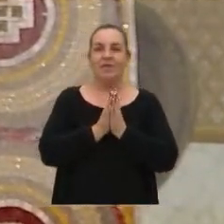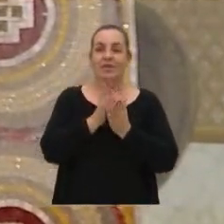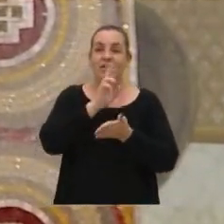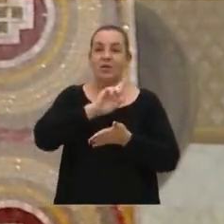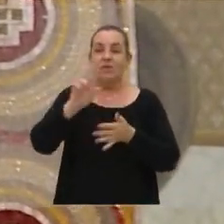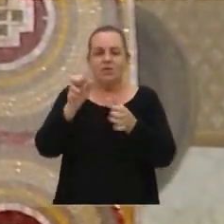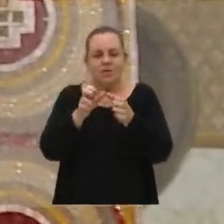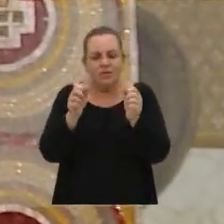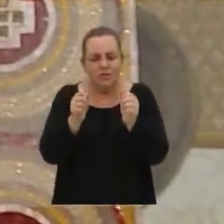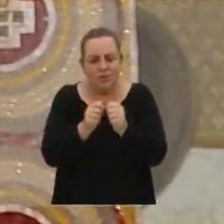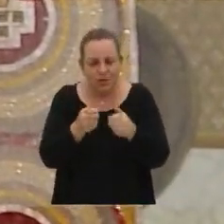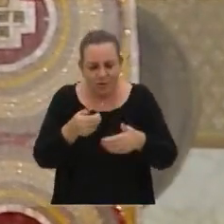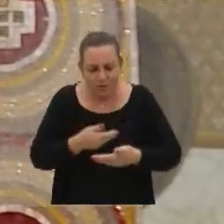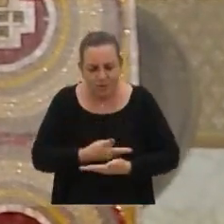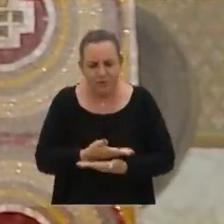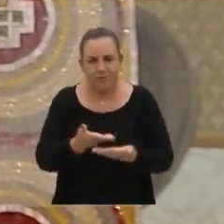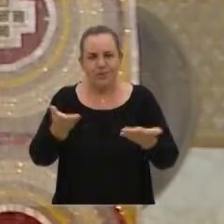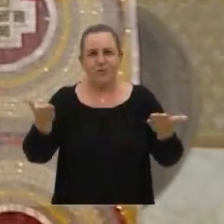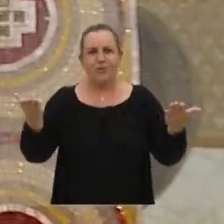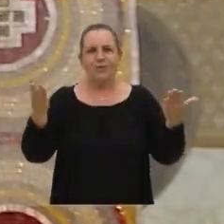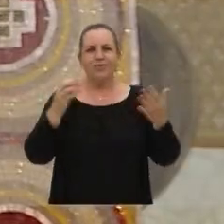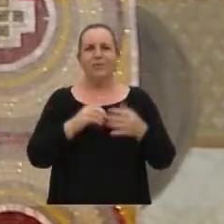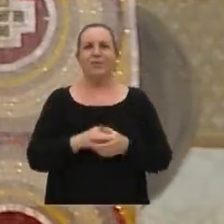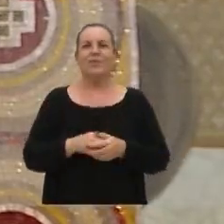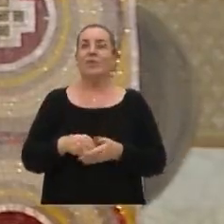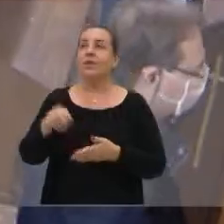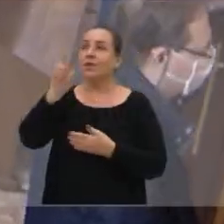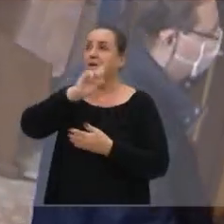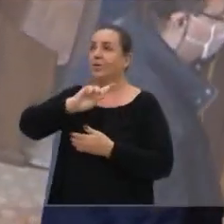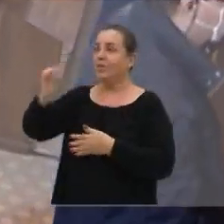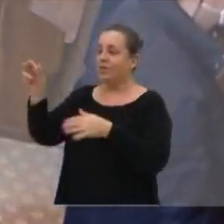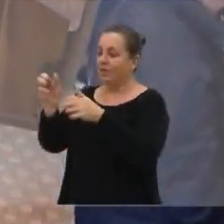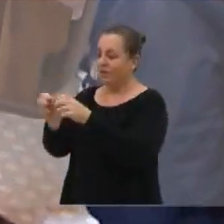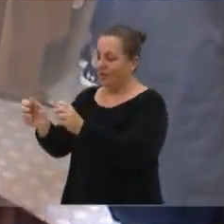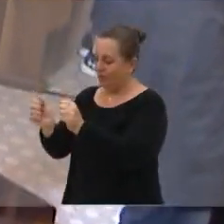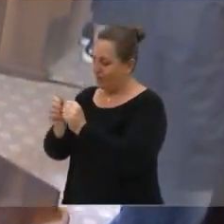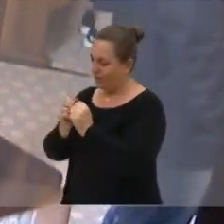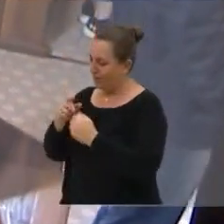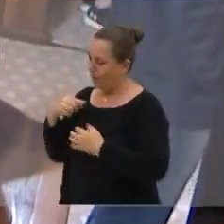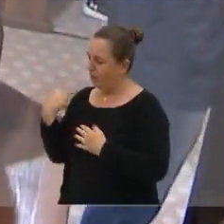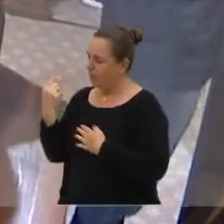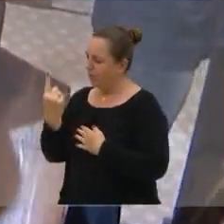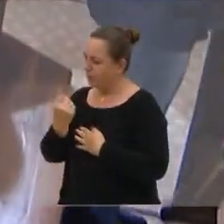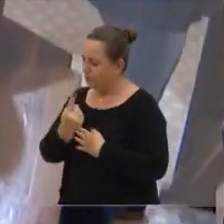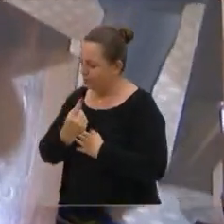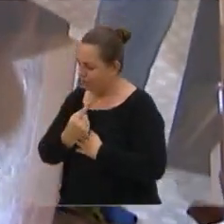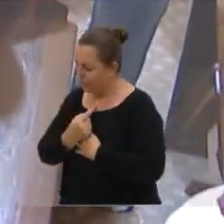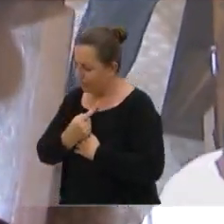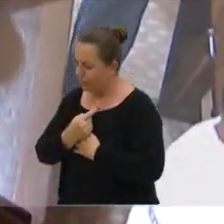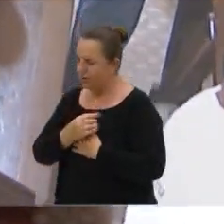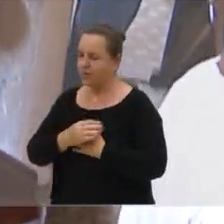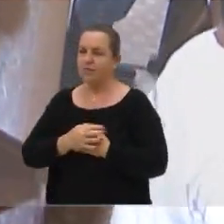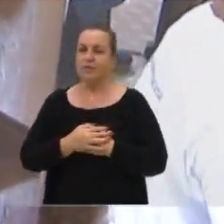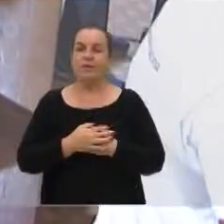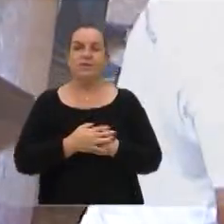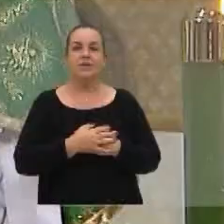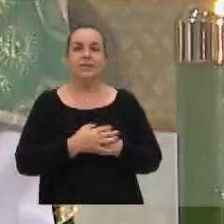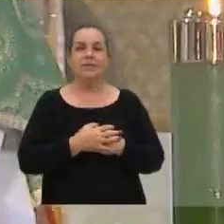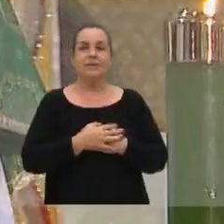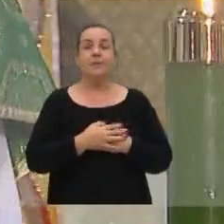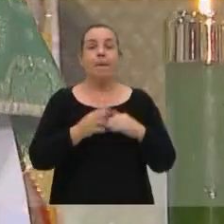O Senhor esteja convosco, está no meio de